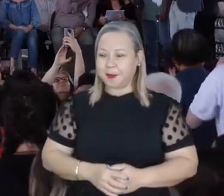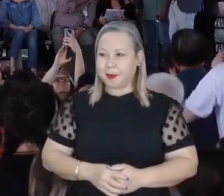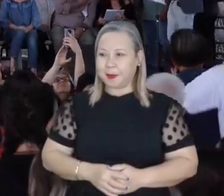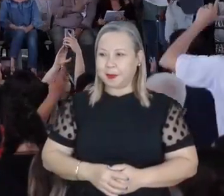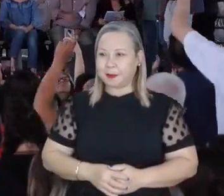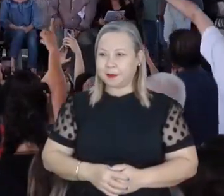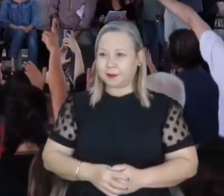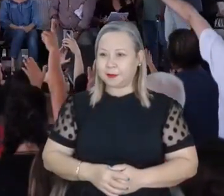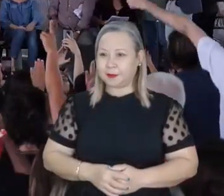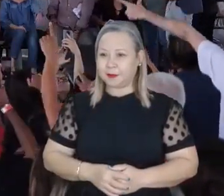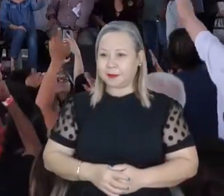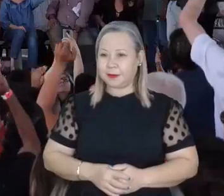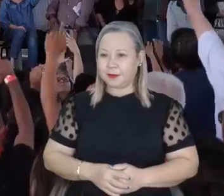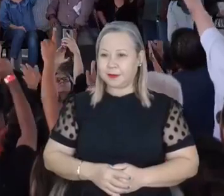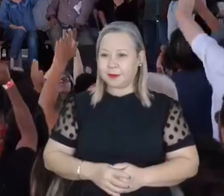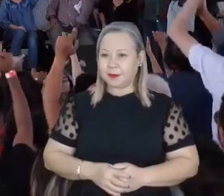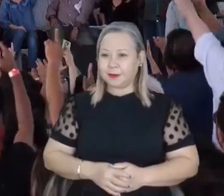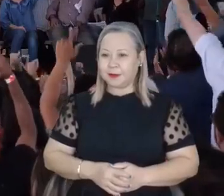Lula!